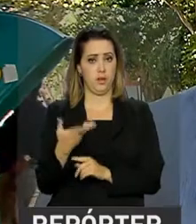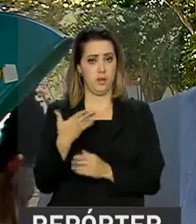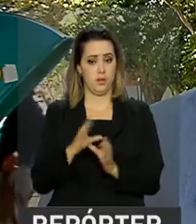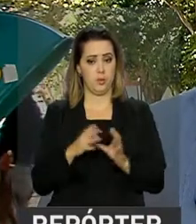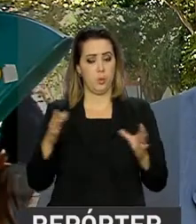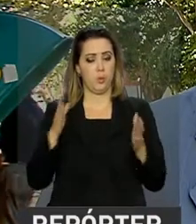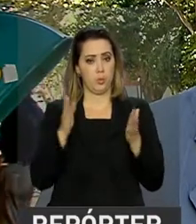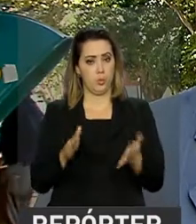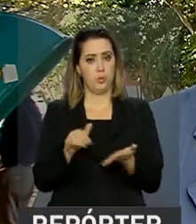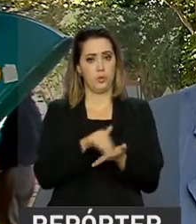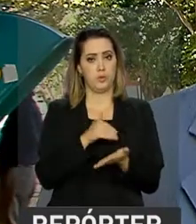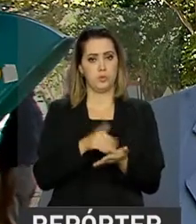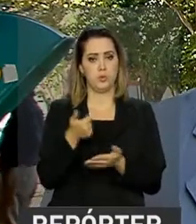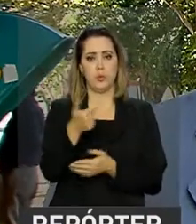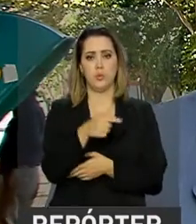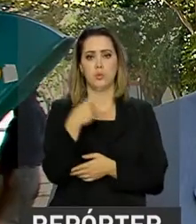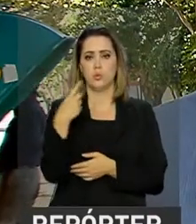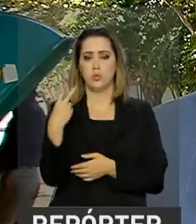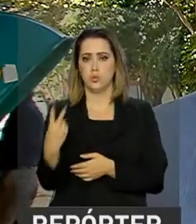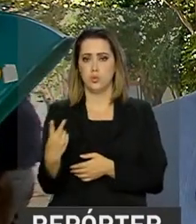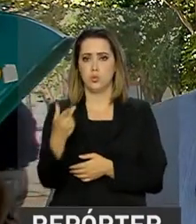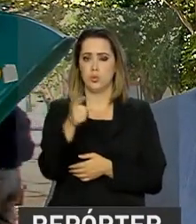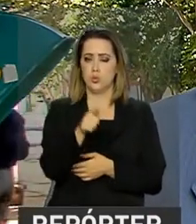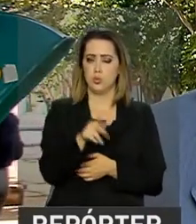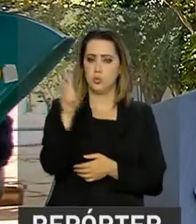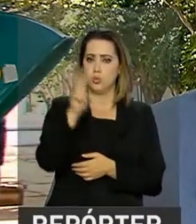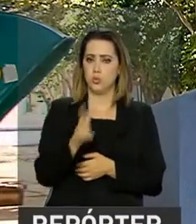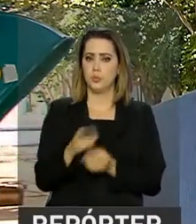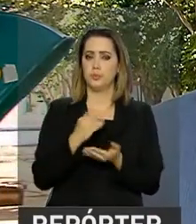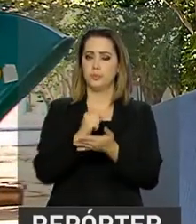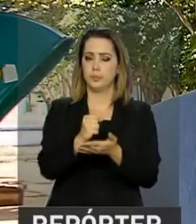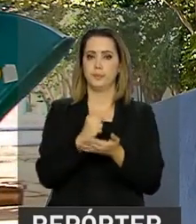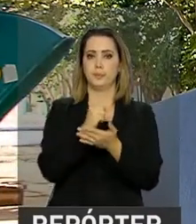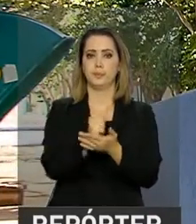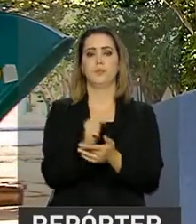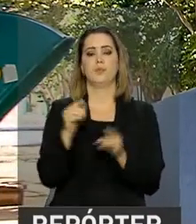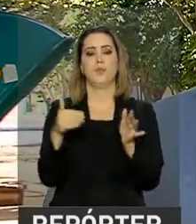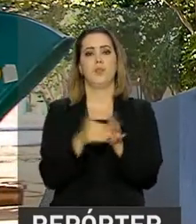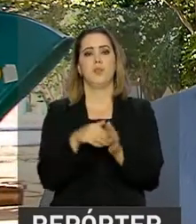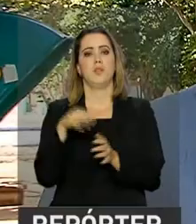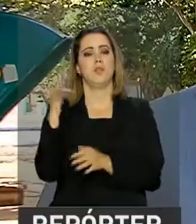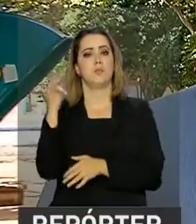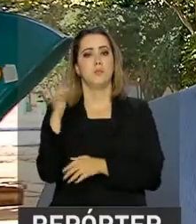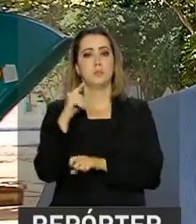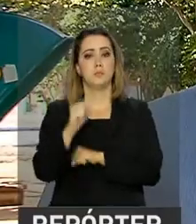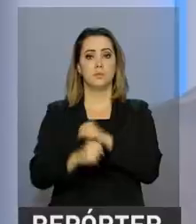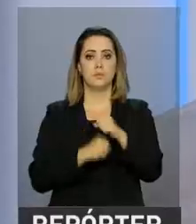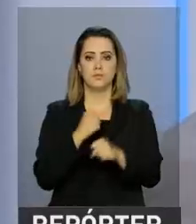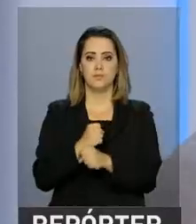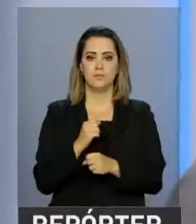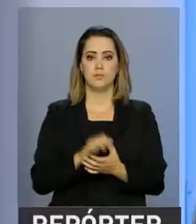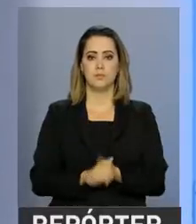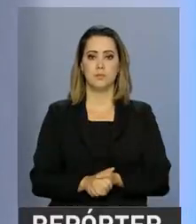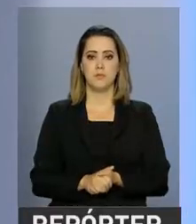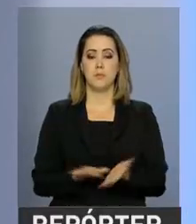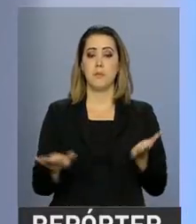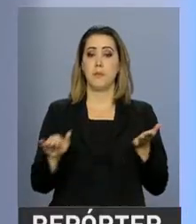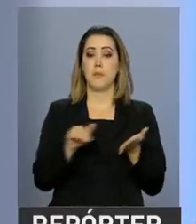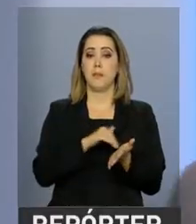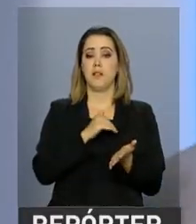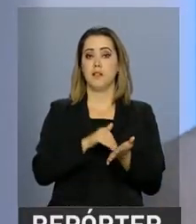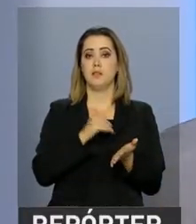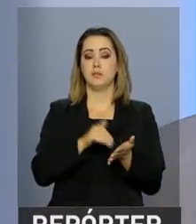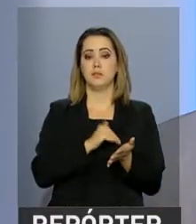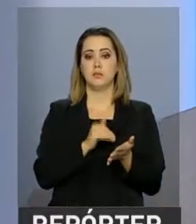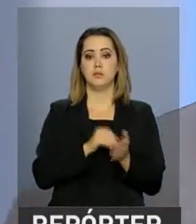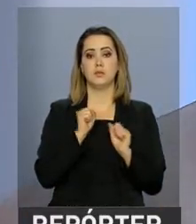inscrições abertas, outros 2 lotes de vagas devem ser ofertados até fevereiro do ano que vem. As inscrições estão